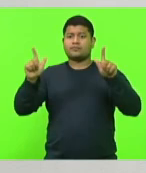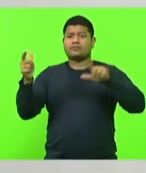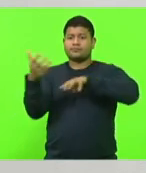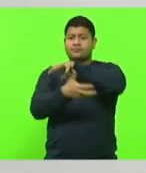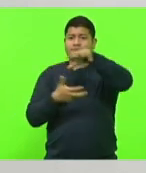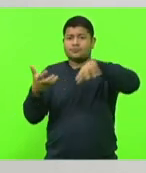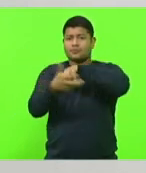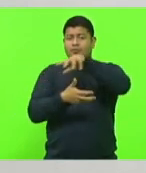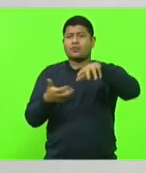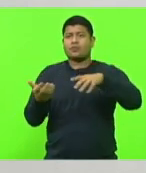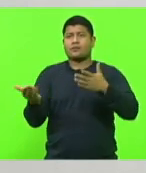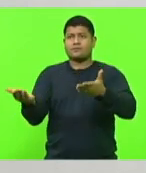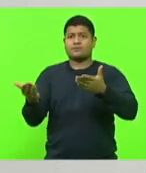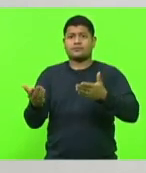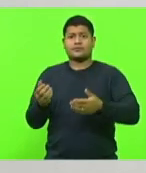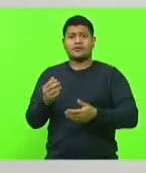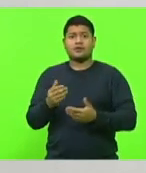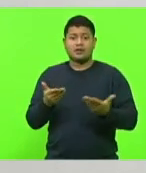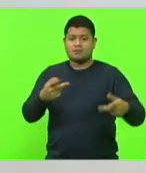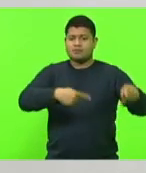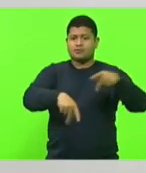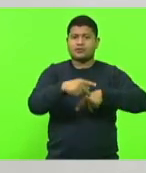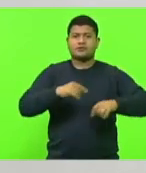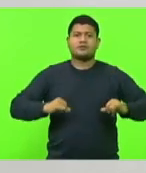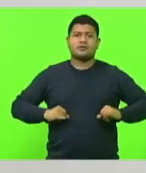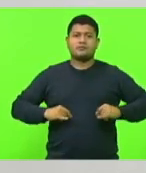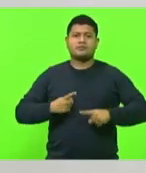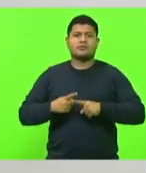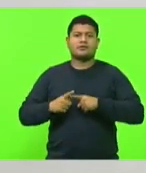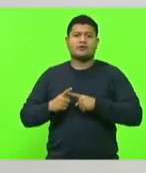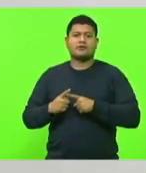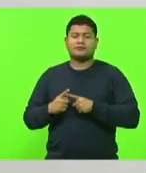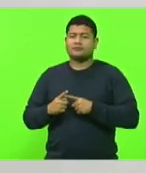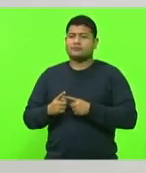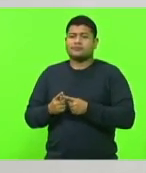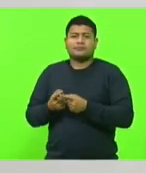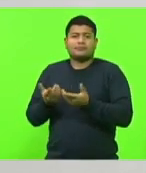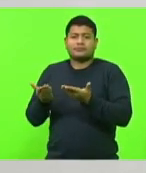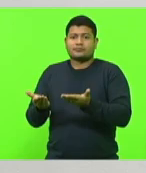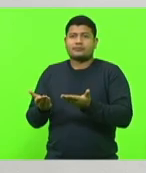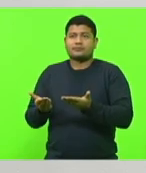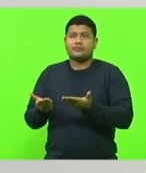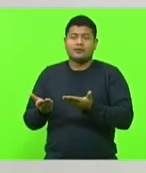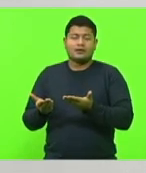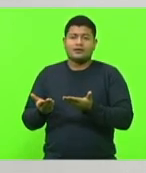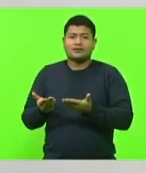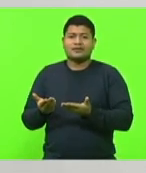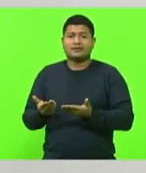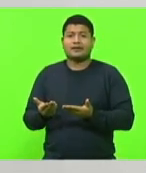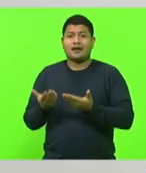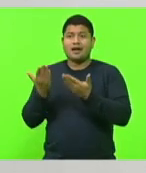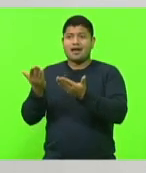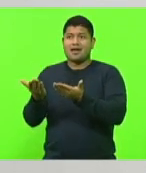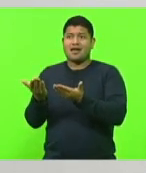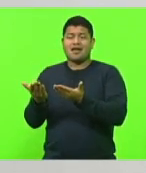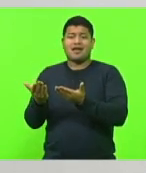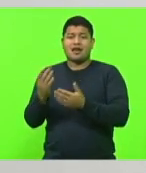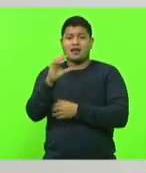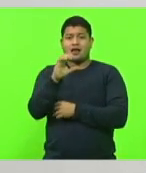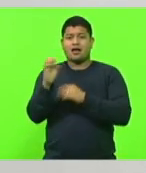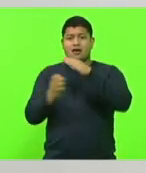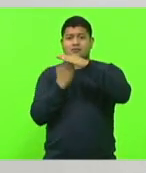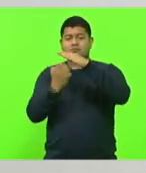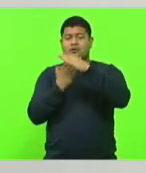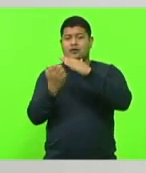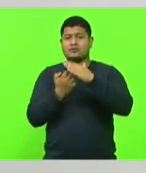tratamento, sem atendimento. Por quê? Porque a OZZ não cumpre regras trabalhistas, a OZZ está colocando em risco a